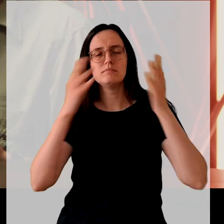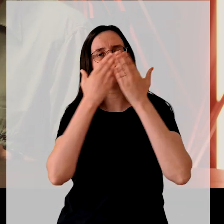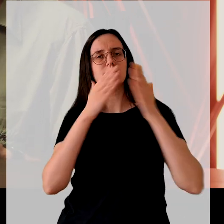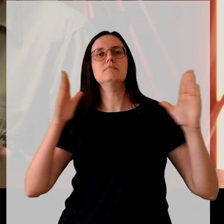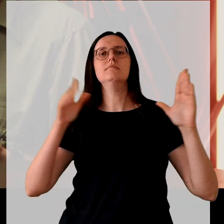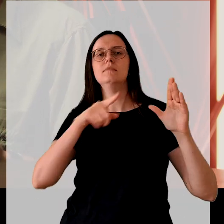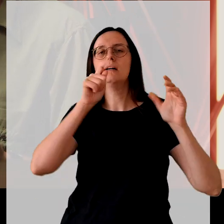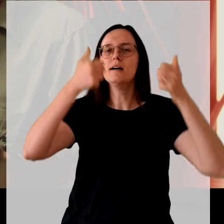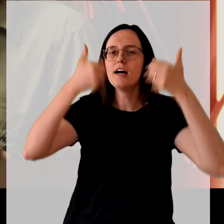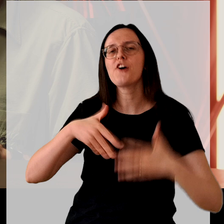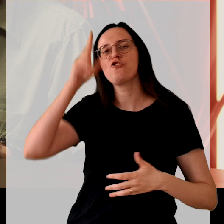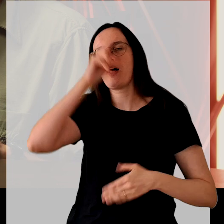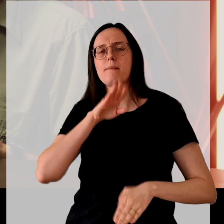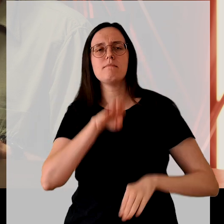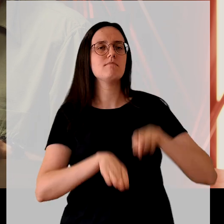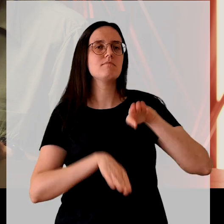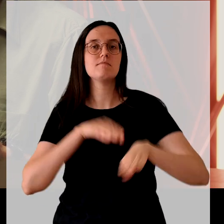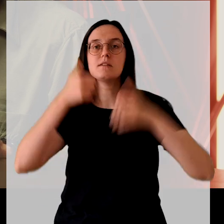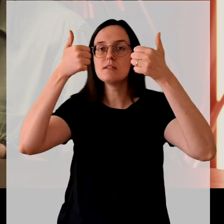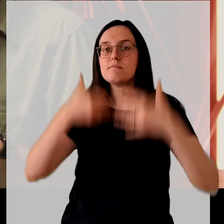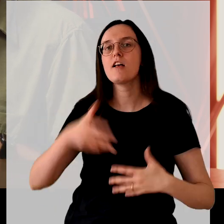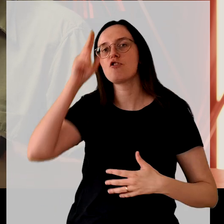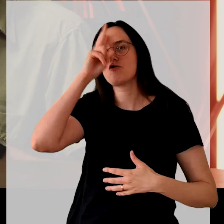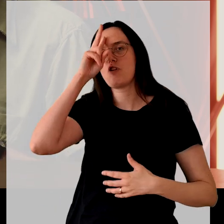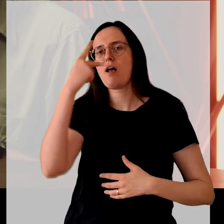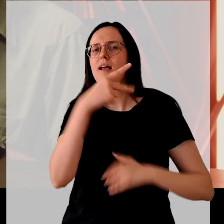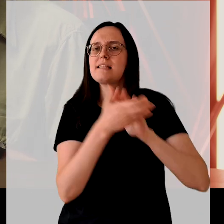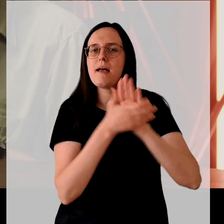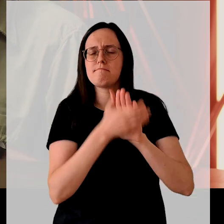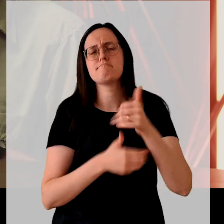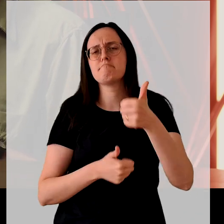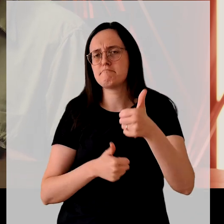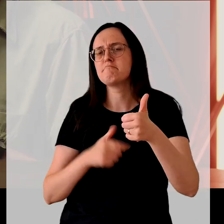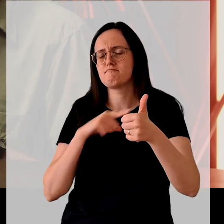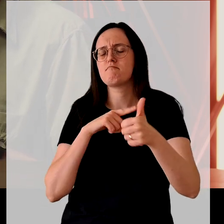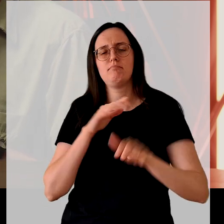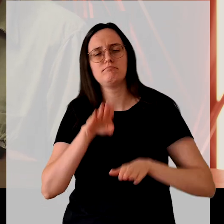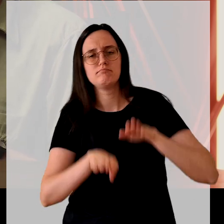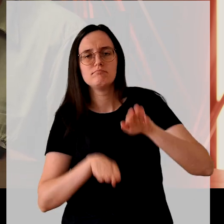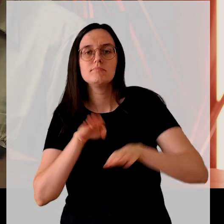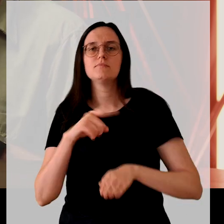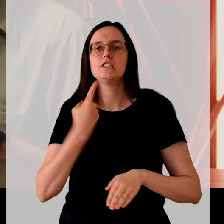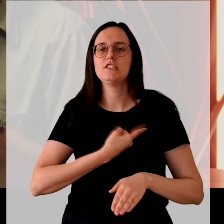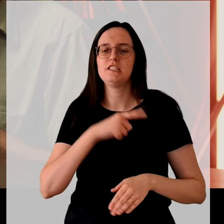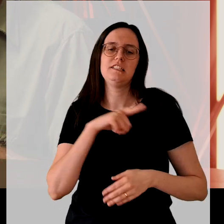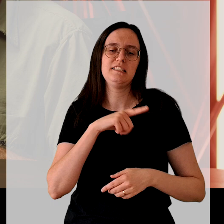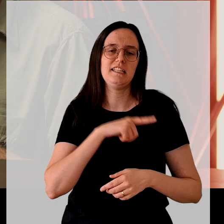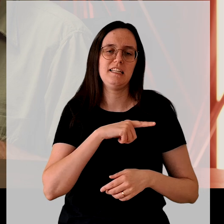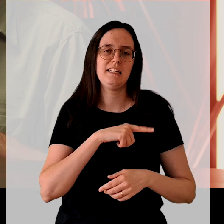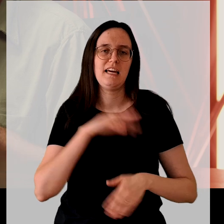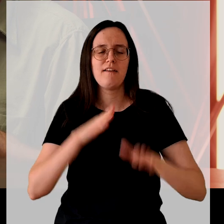um plano aberto, ele conta a história ali da pessoa entrando com aquele sapato. A gente